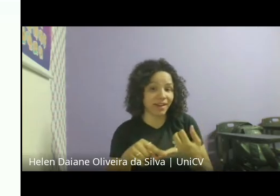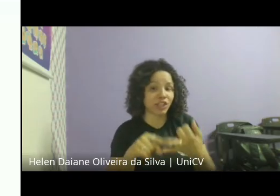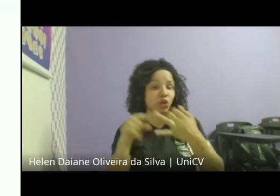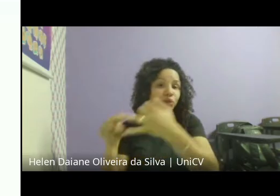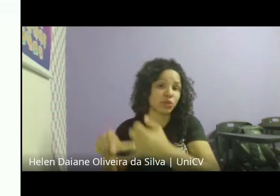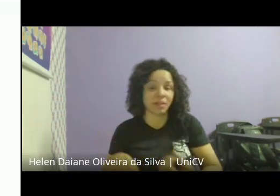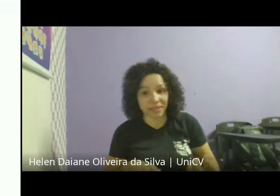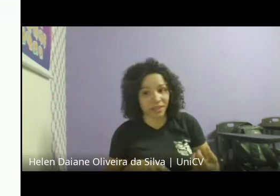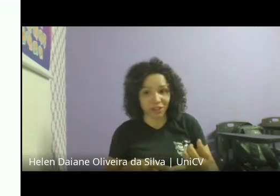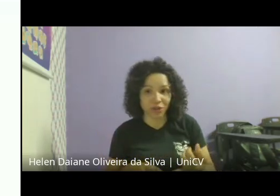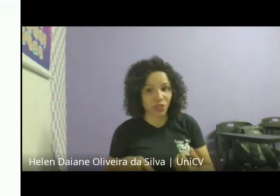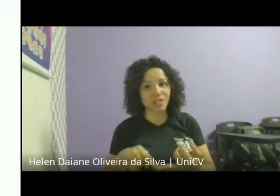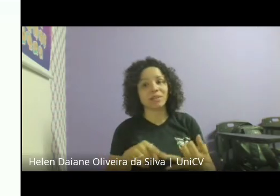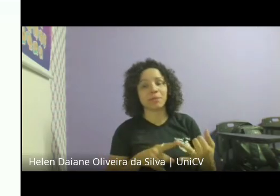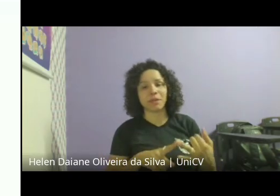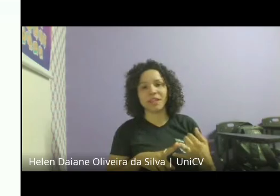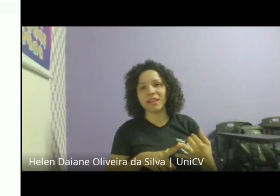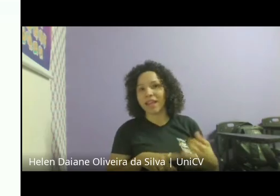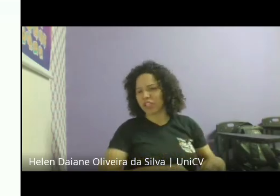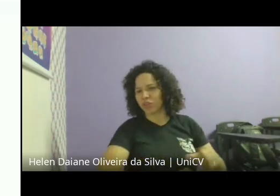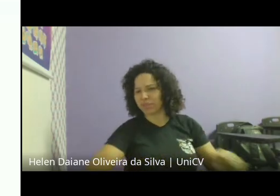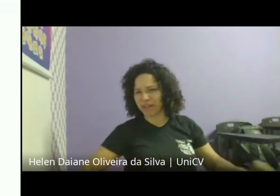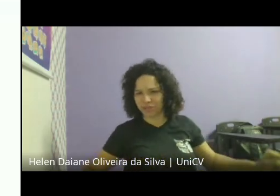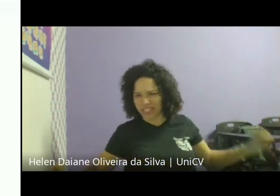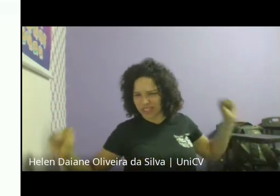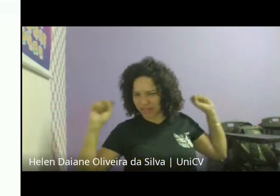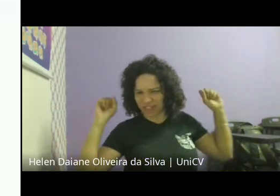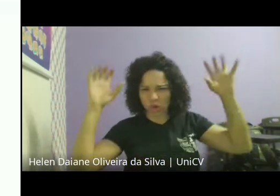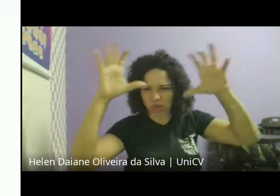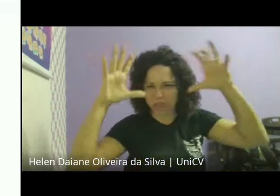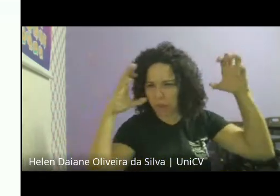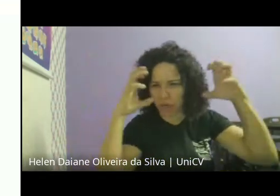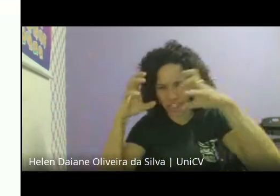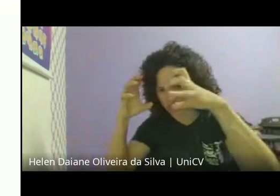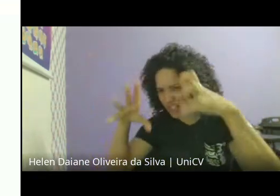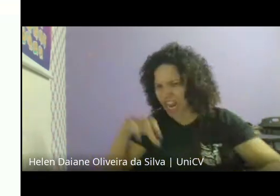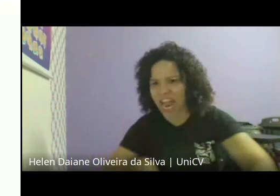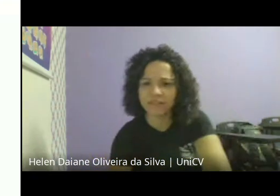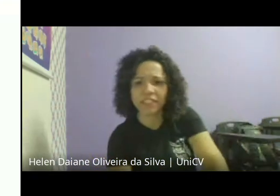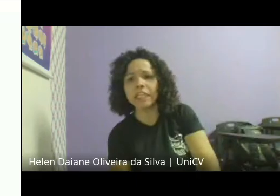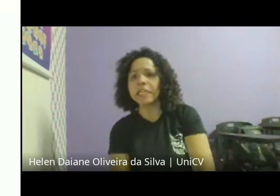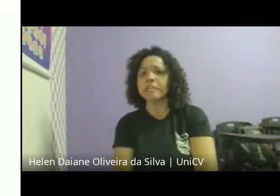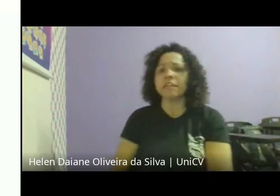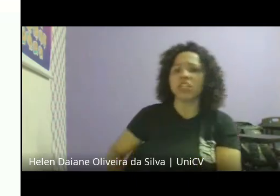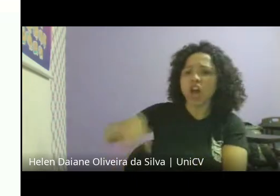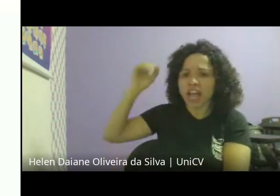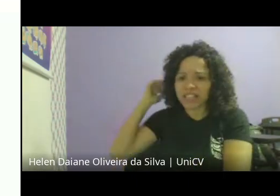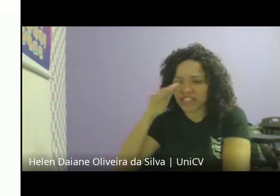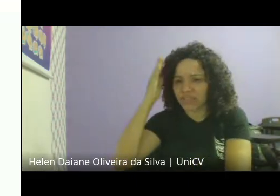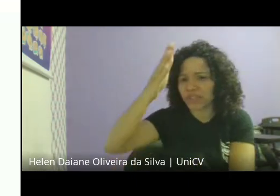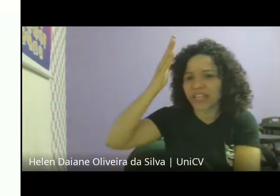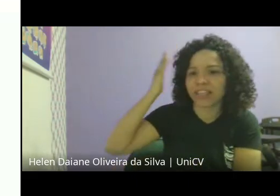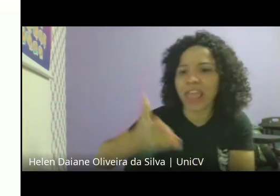na internet que outro surdo tá passando, igual chegou essa semana para mim. A surda bravíssima, assim, com os emojis, assim, de raiva.